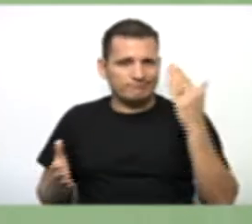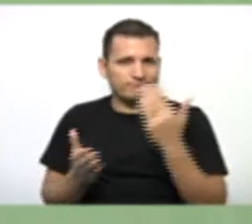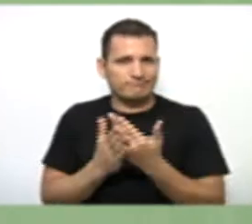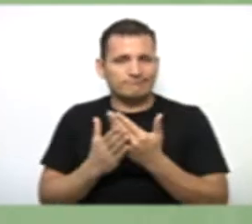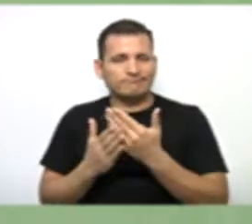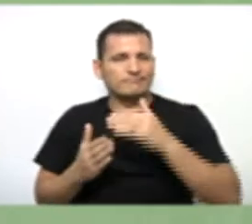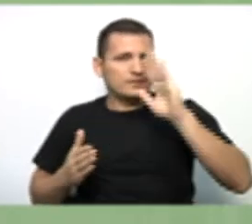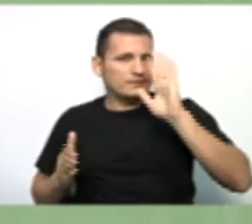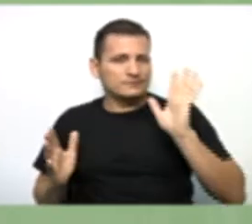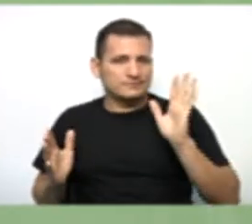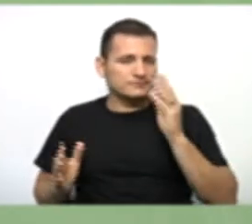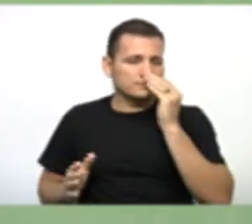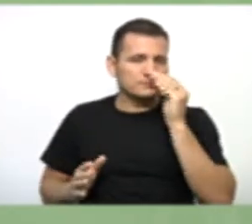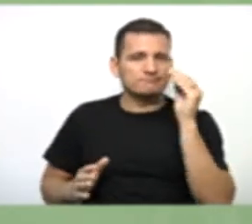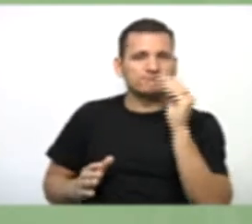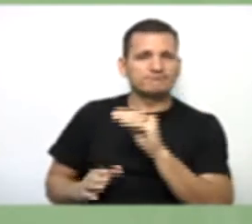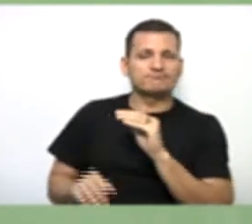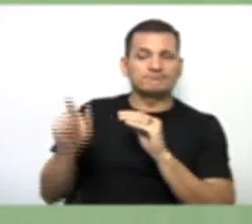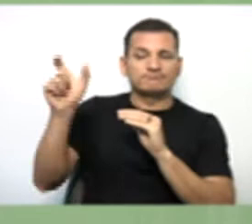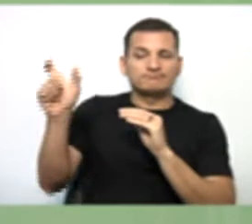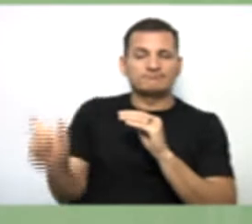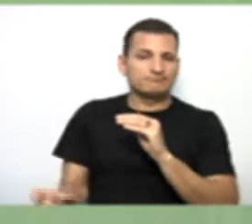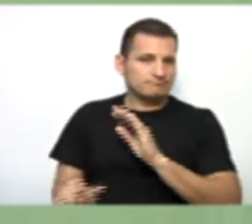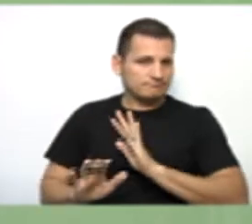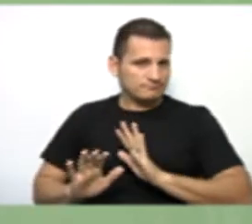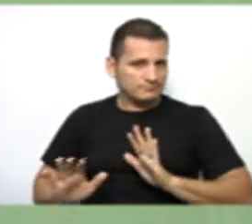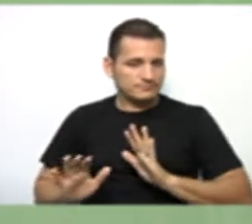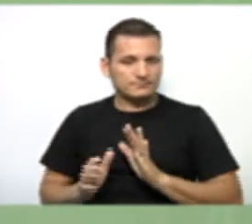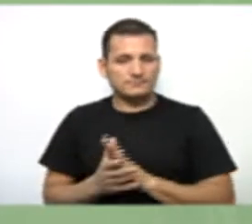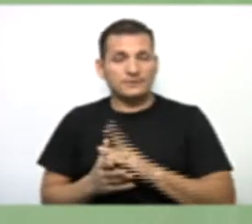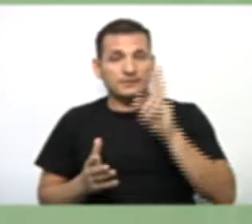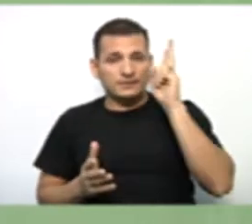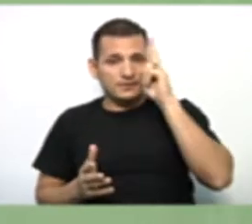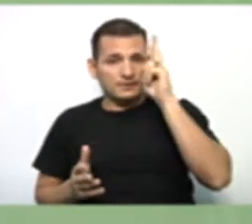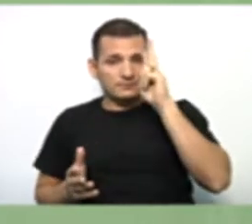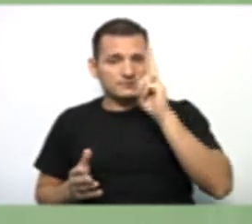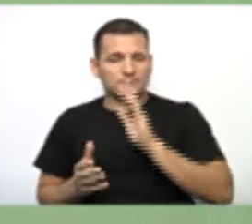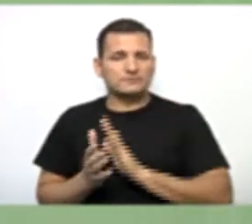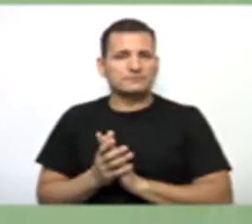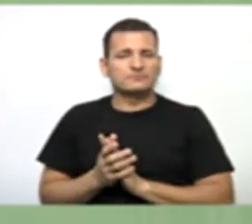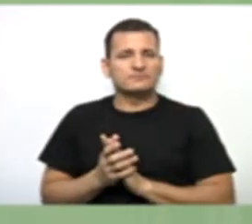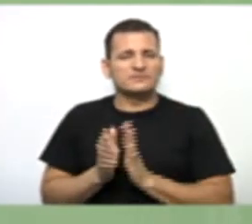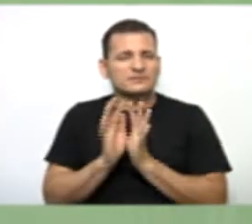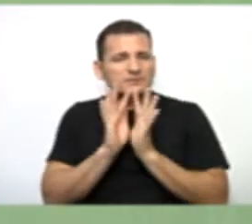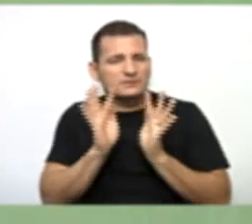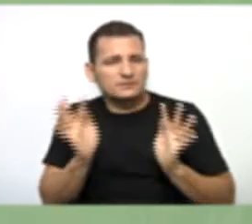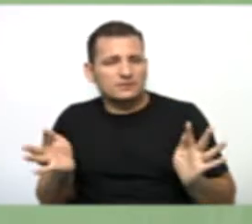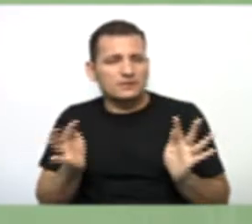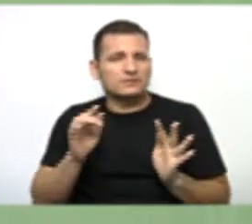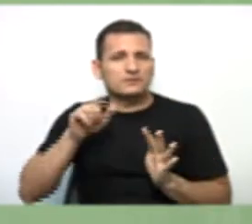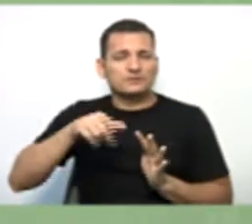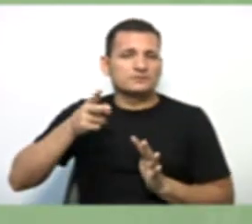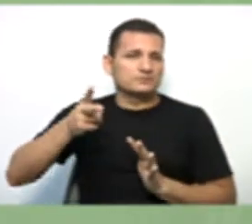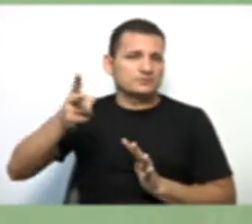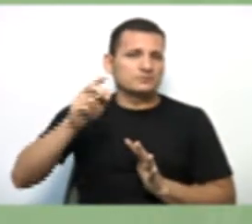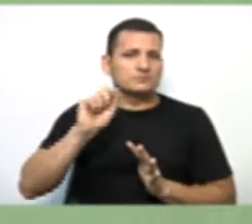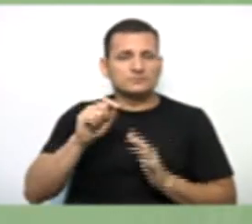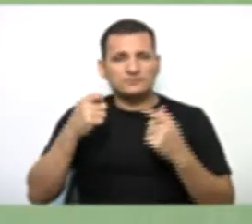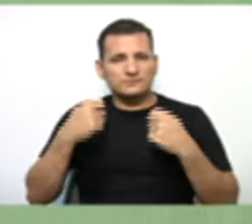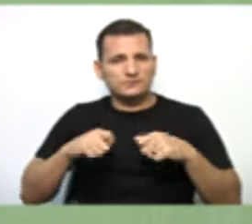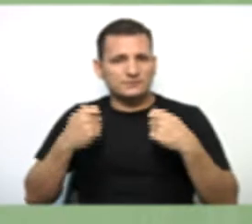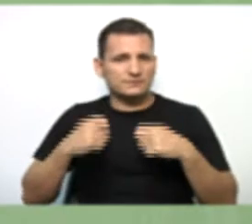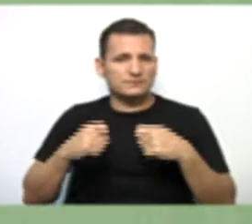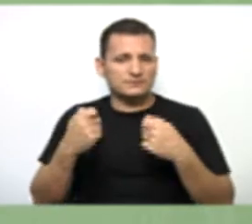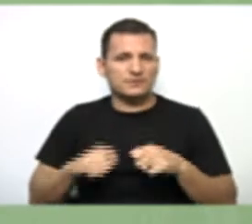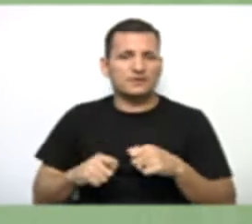demais, menosprezando a outra parte. Lembre-se que a humildade também é um ingrediente